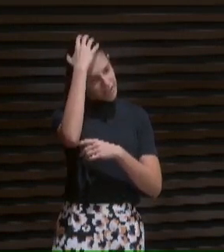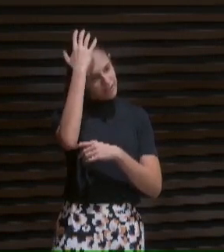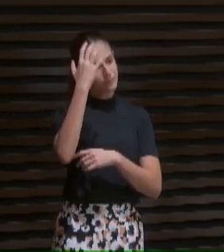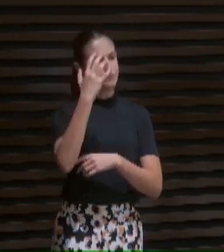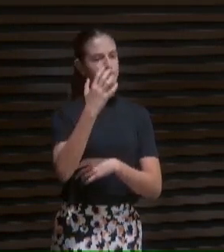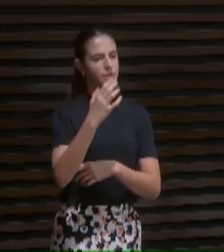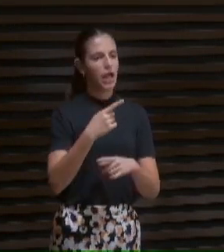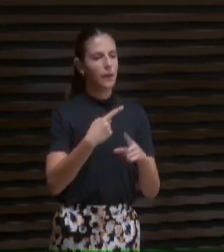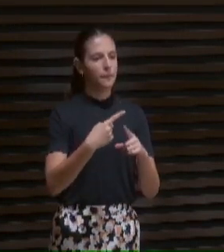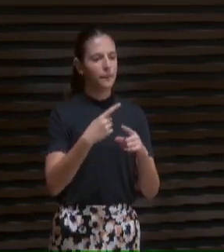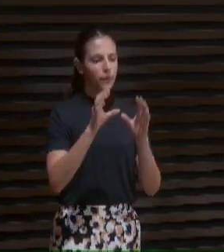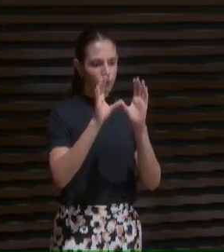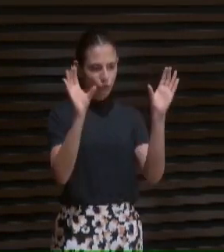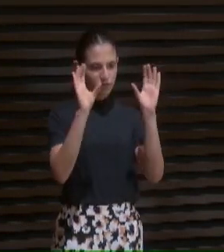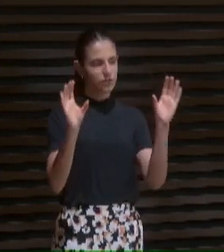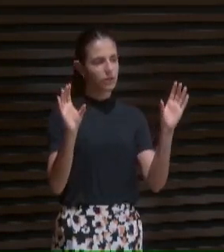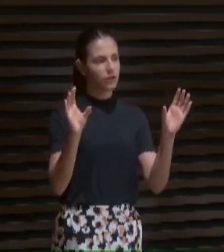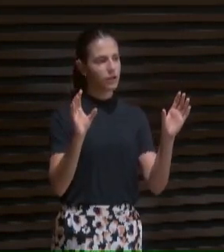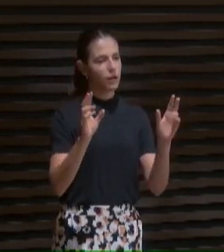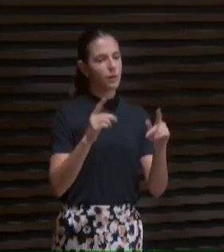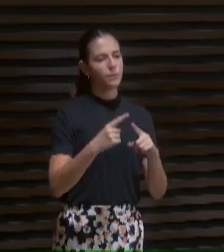que ela jamais